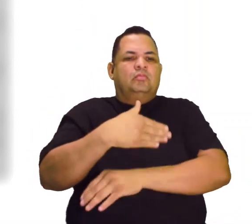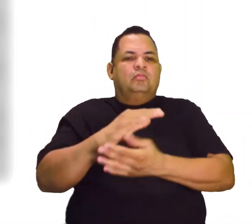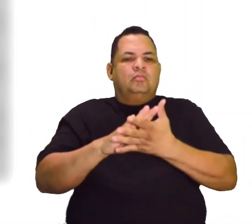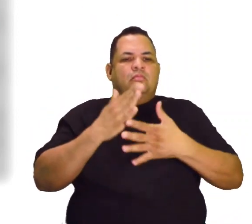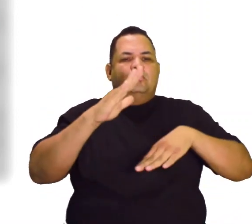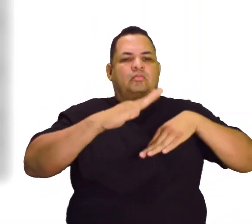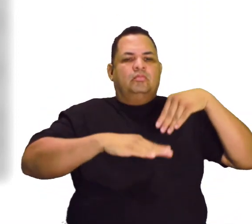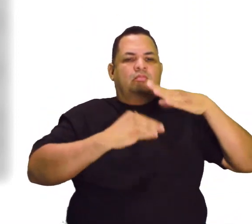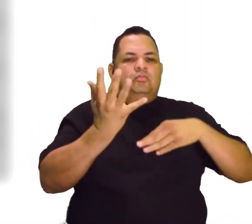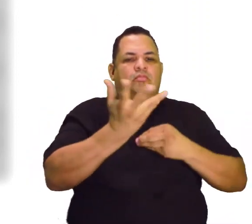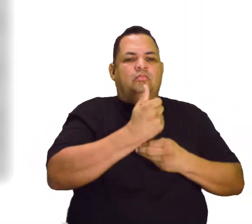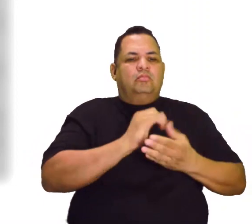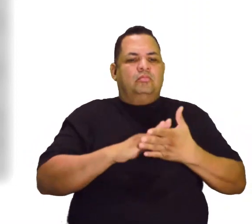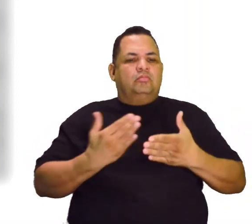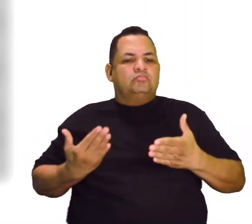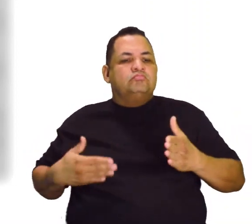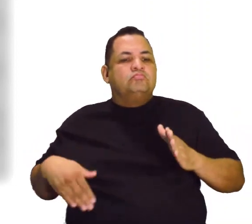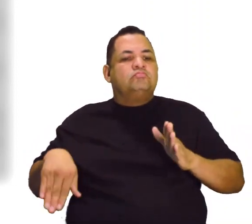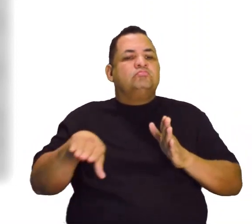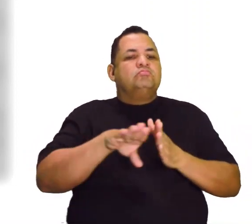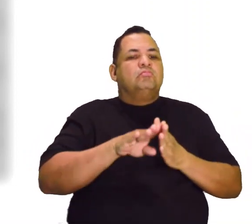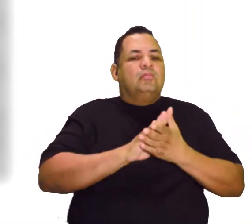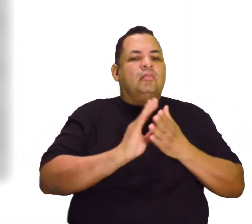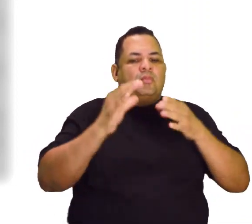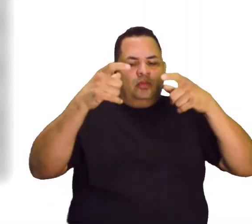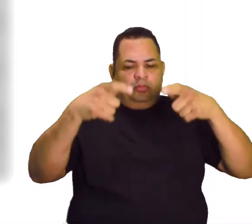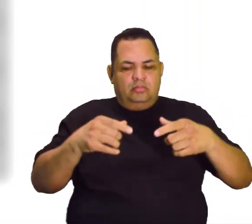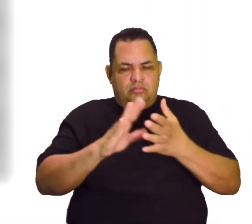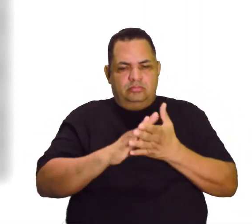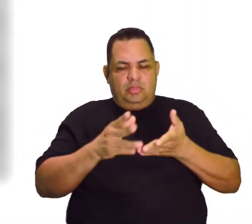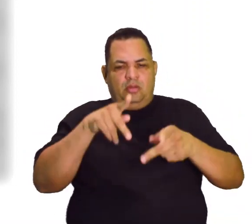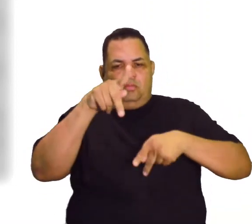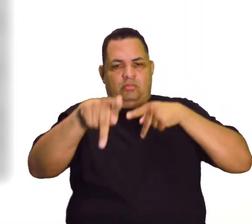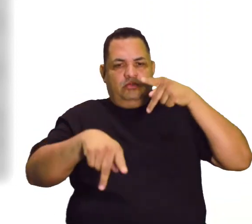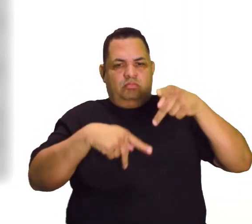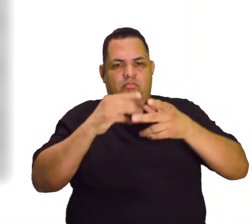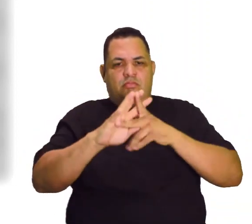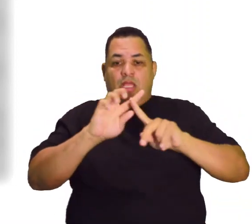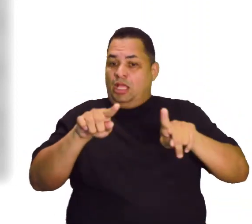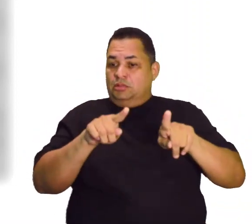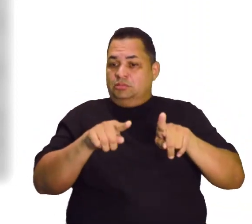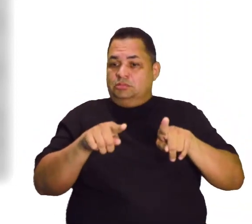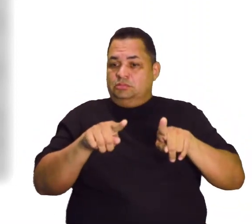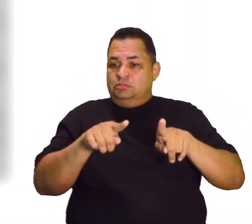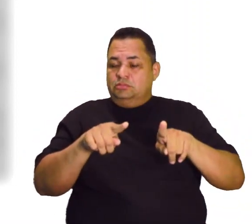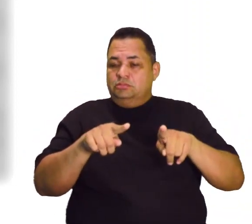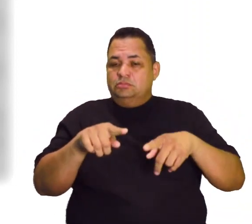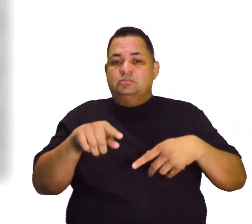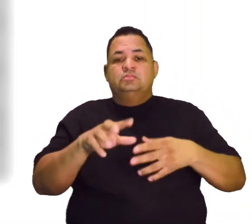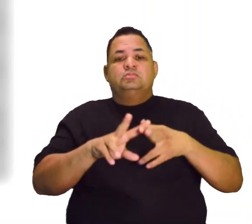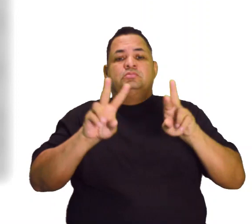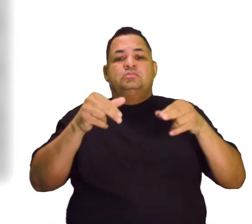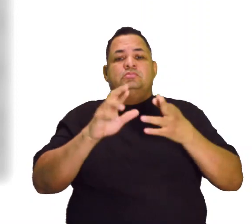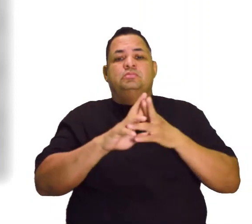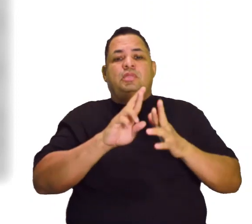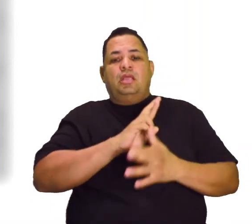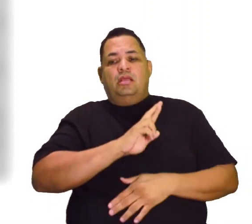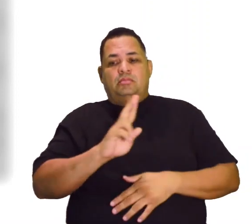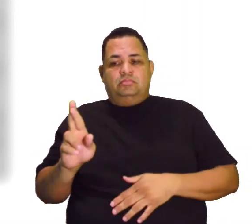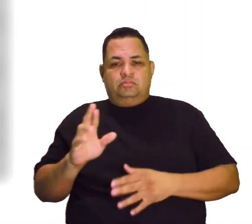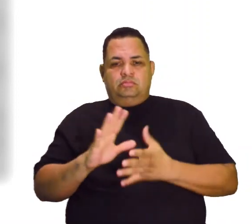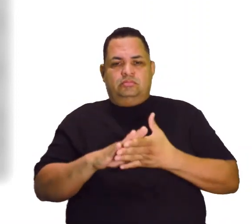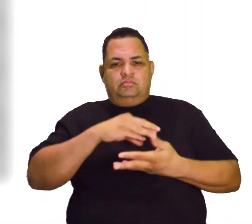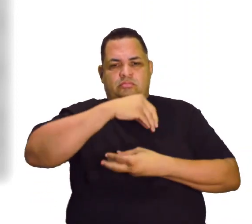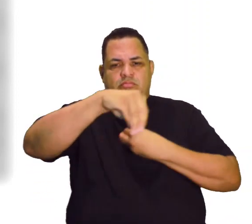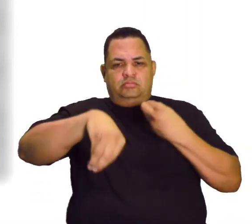Os artistas iam até onde estava o público, porém a temática é religiosa. Mistura, então, da cultura